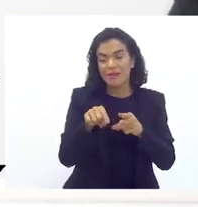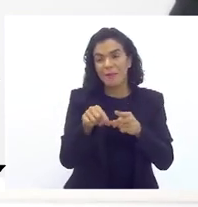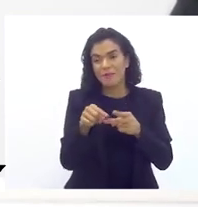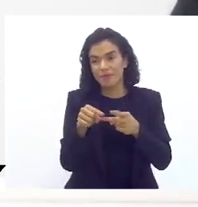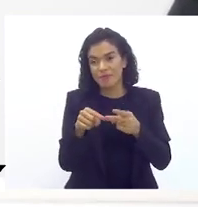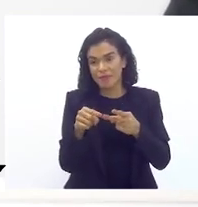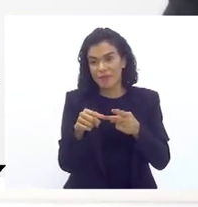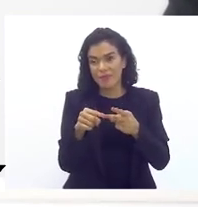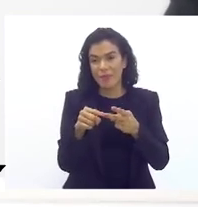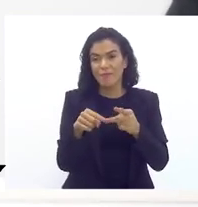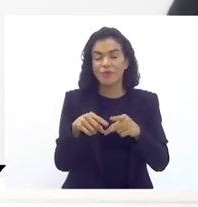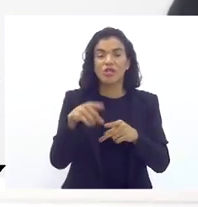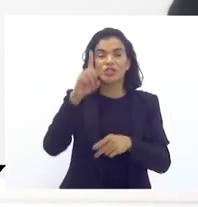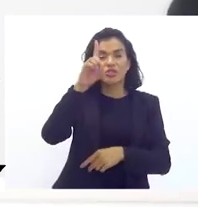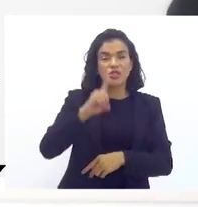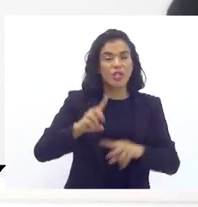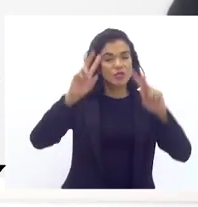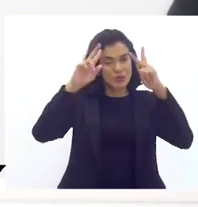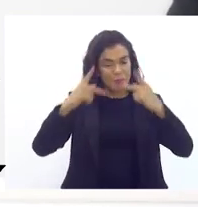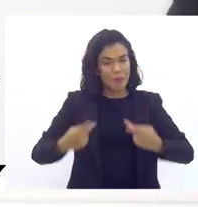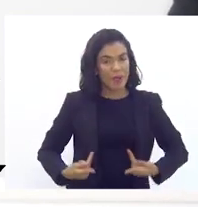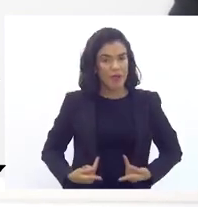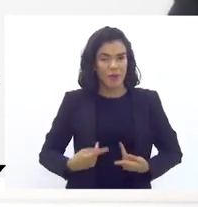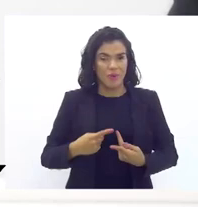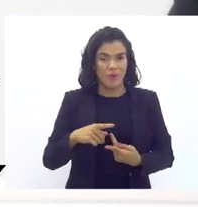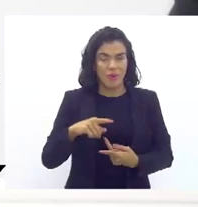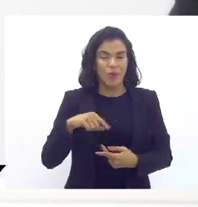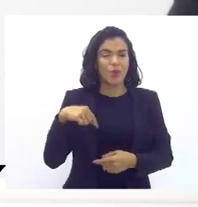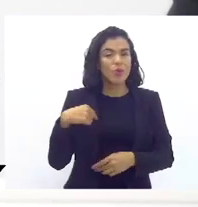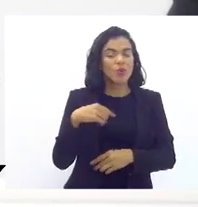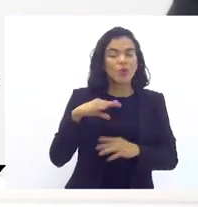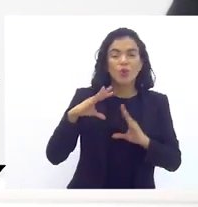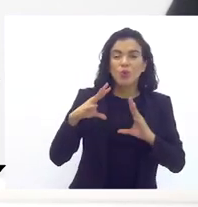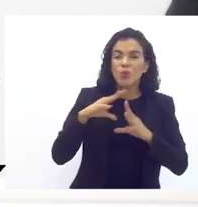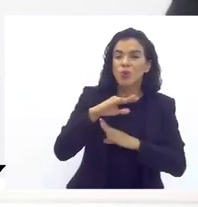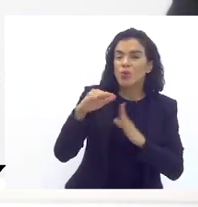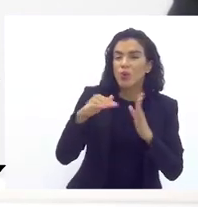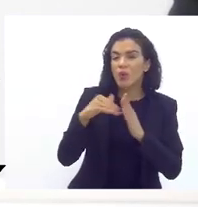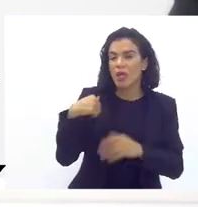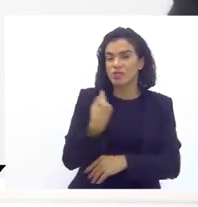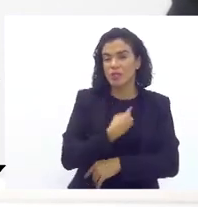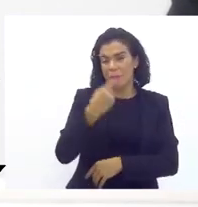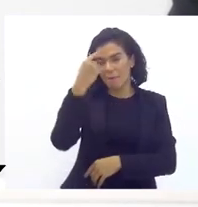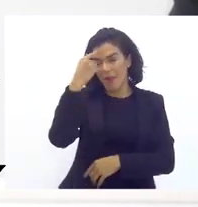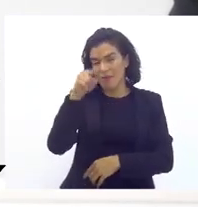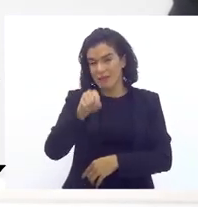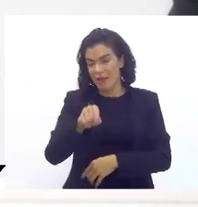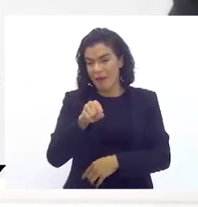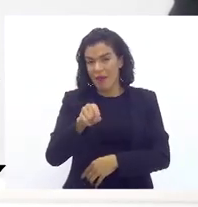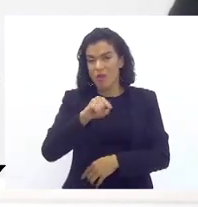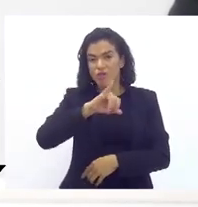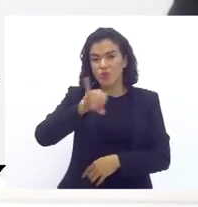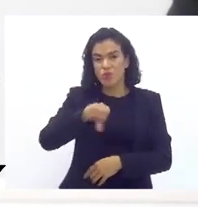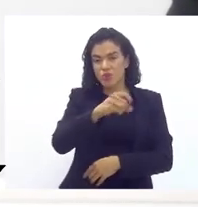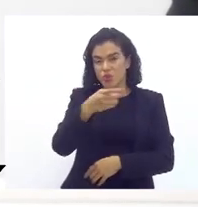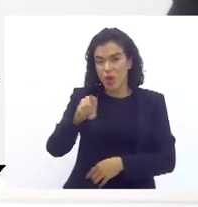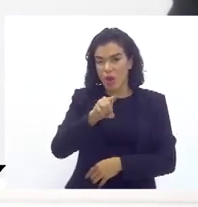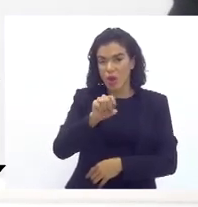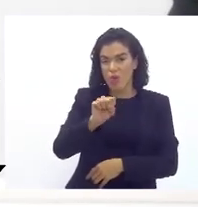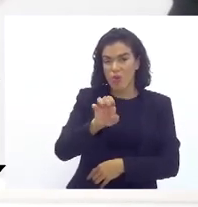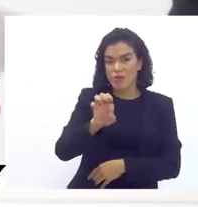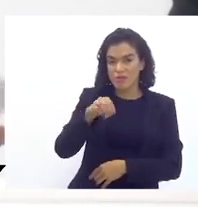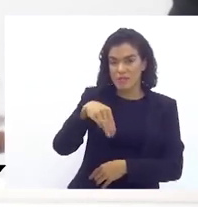as normativas de direitos humanos do que a gente pensa que é direitos humanos desde a carta do João sem terra de